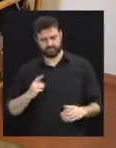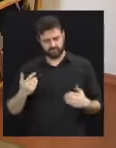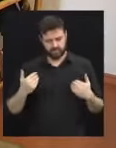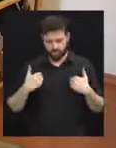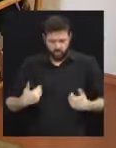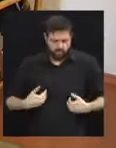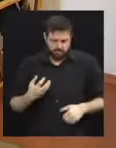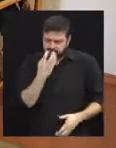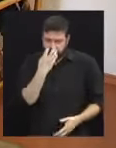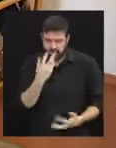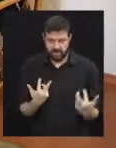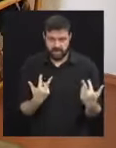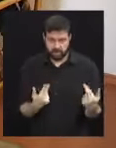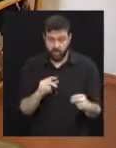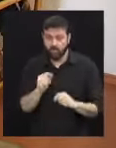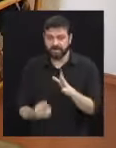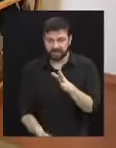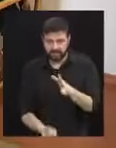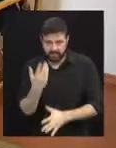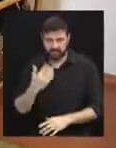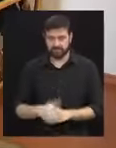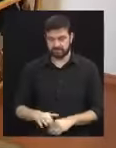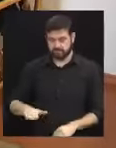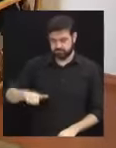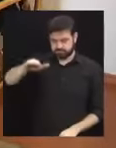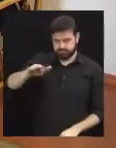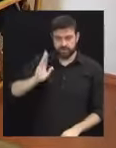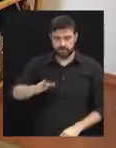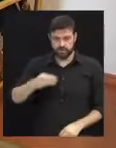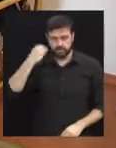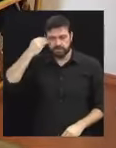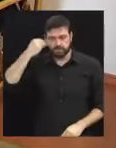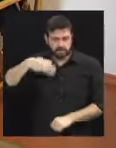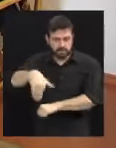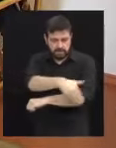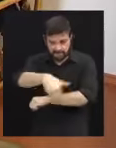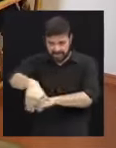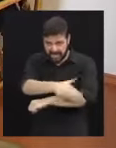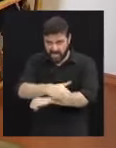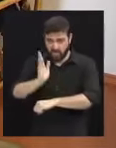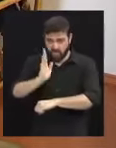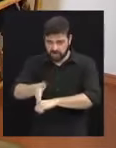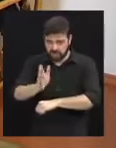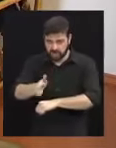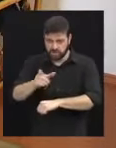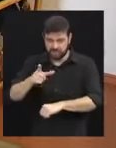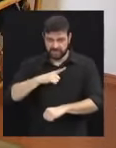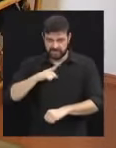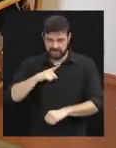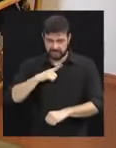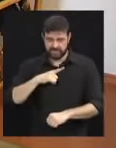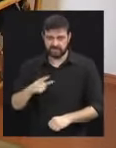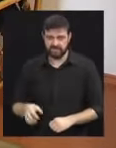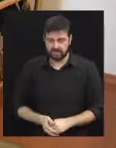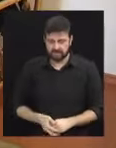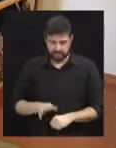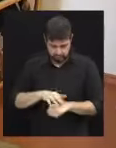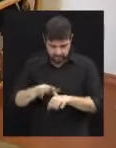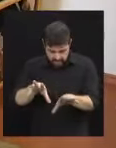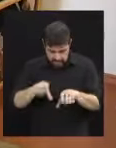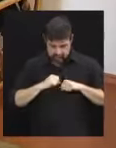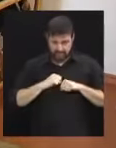é o mesmo. O que acontece é que quando ele está adulto e ele já vivenciou tudo na rua, às vezes ele já foi infectado